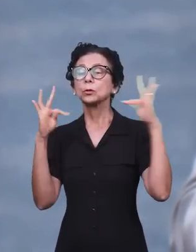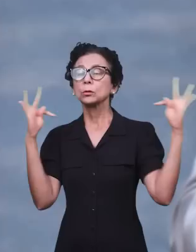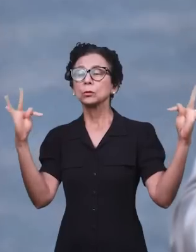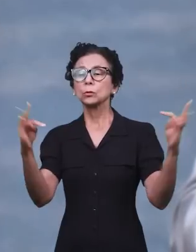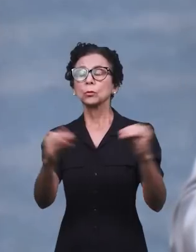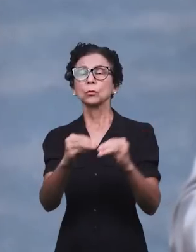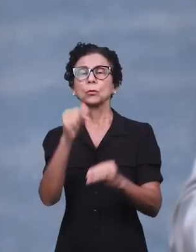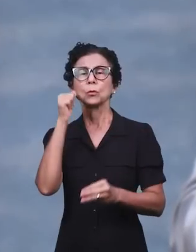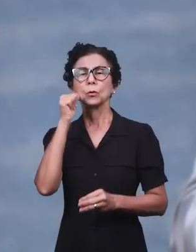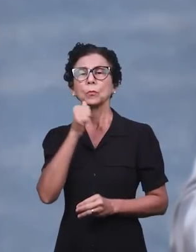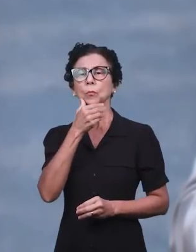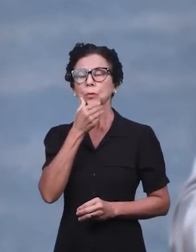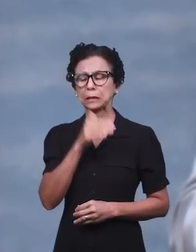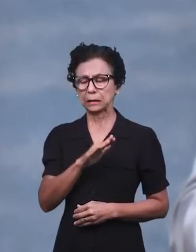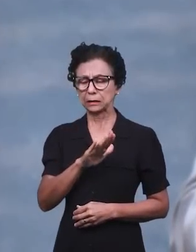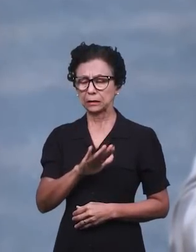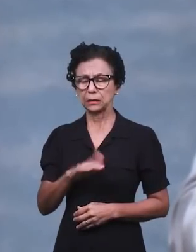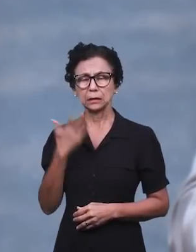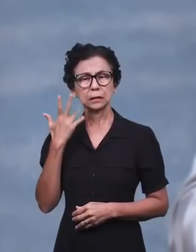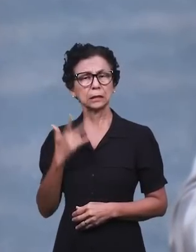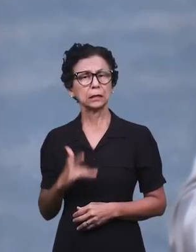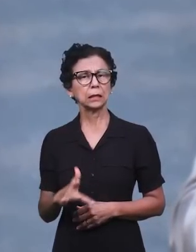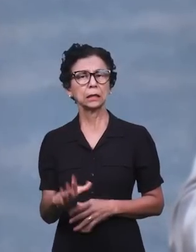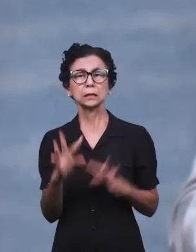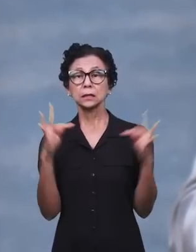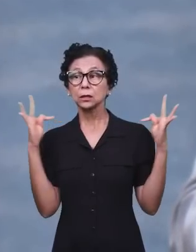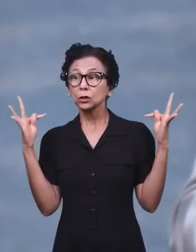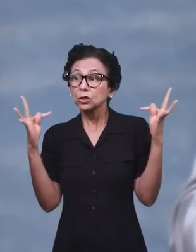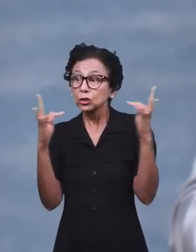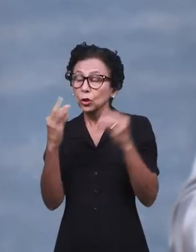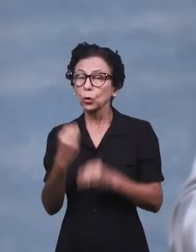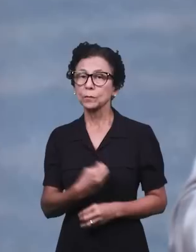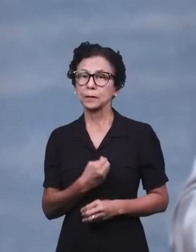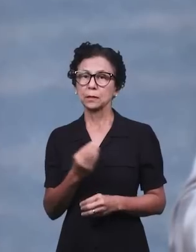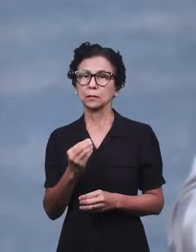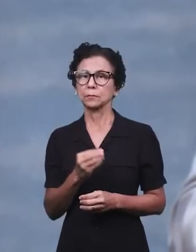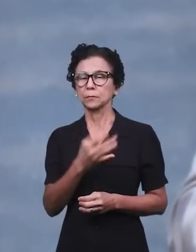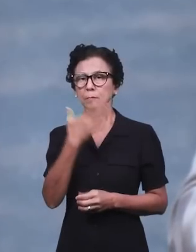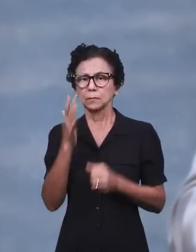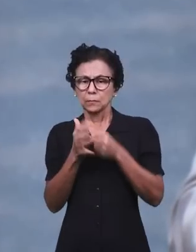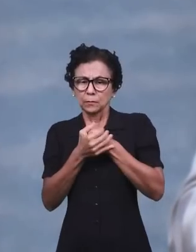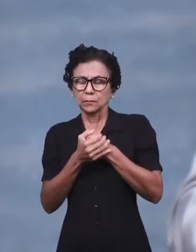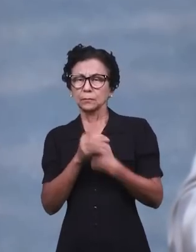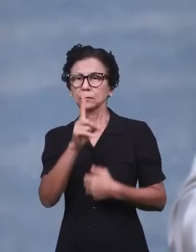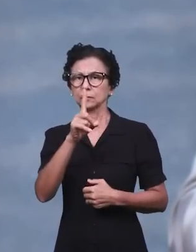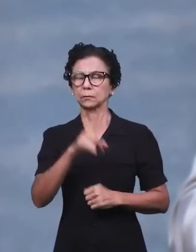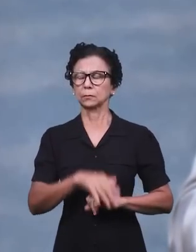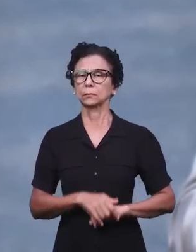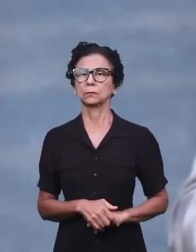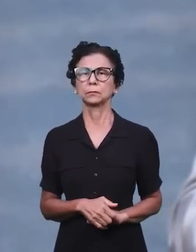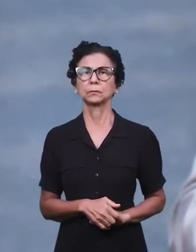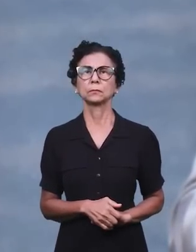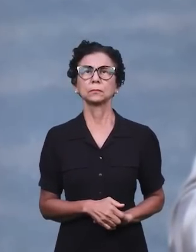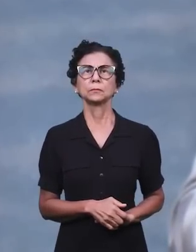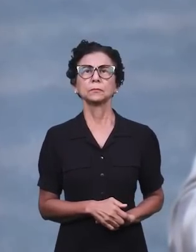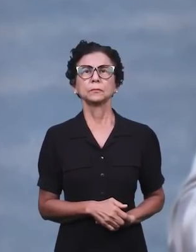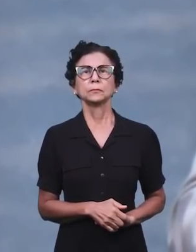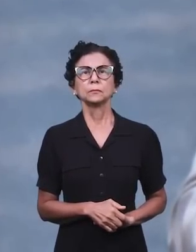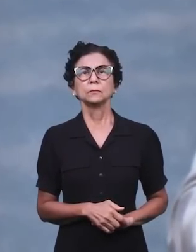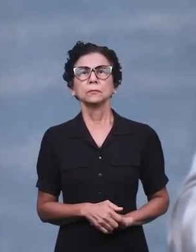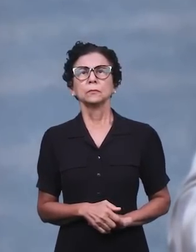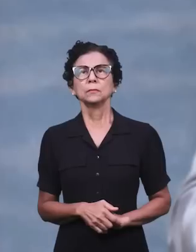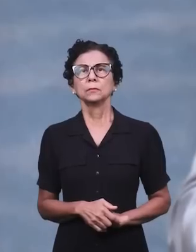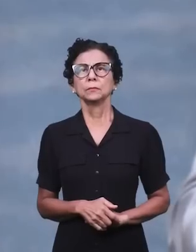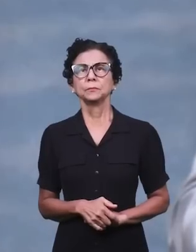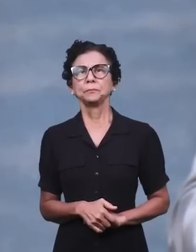criança, todo mundo. Todo mundo participou, não ficou ninguém de fora. Ninguém foi excluído daquilo ali. E a bênção da obra, a obra é a seguinte, ela